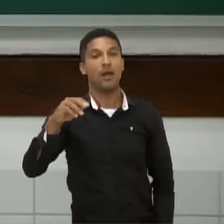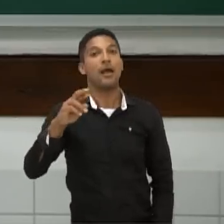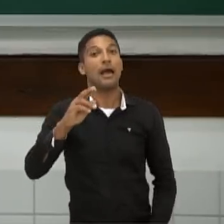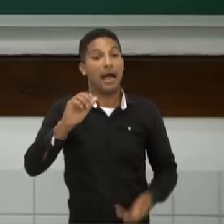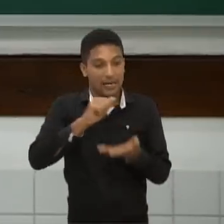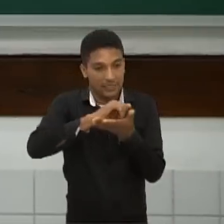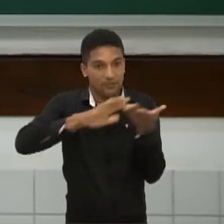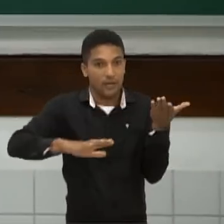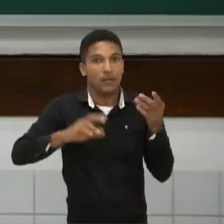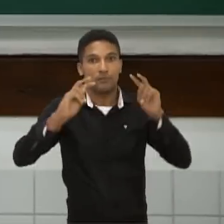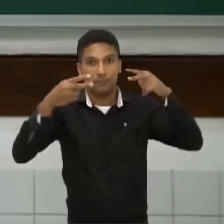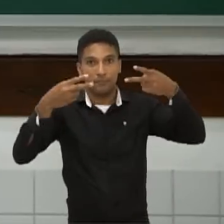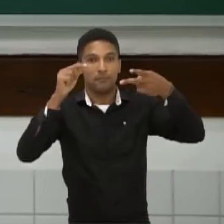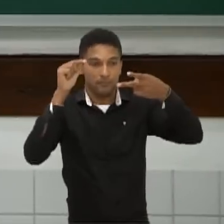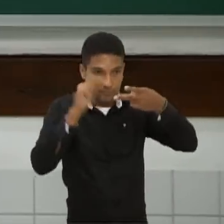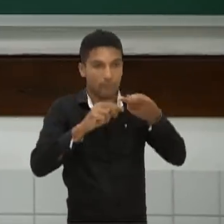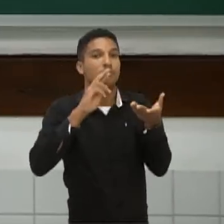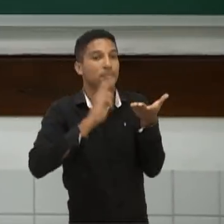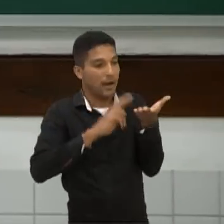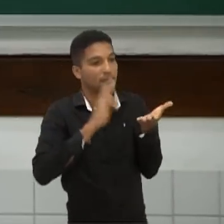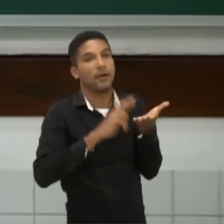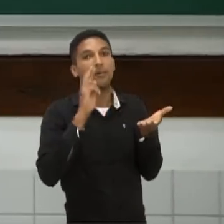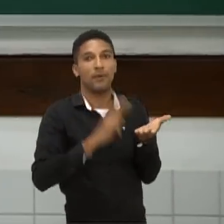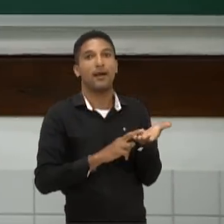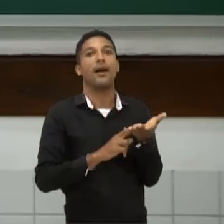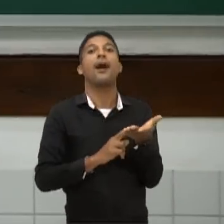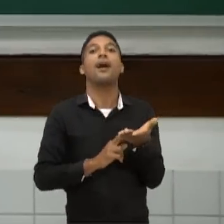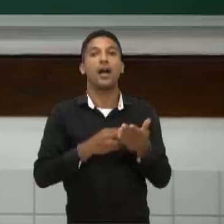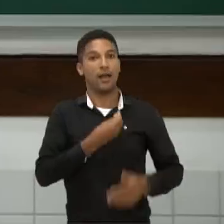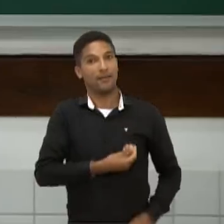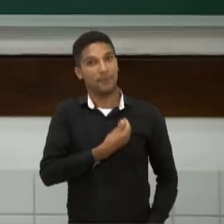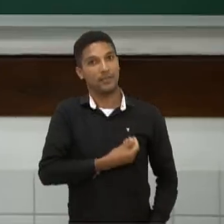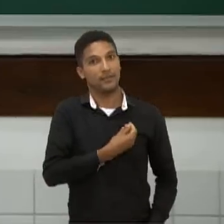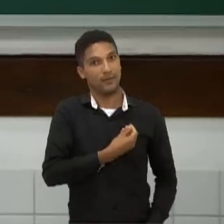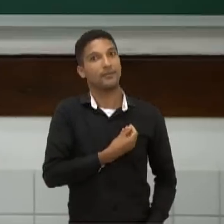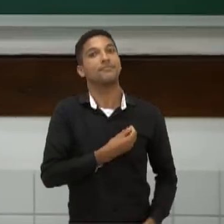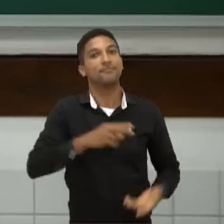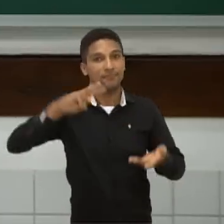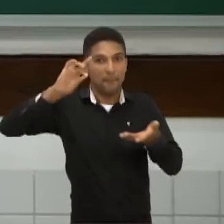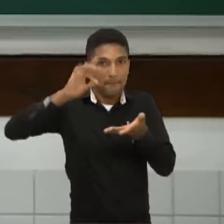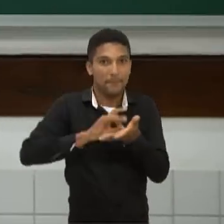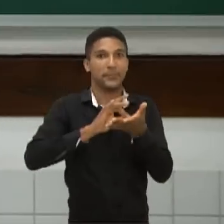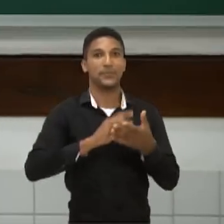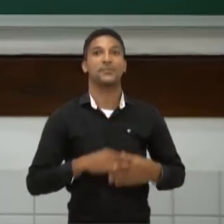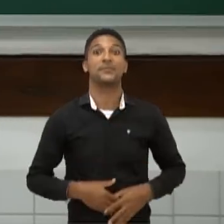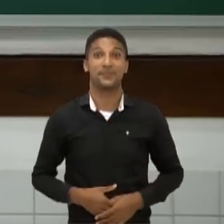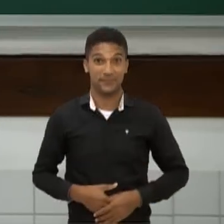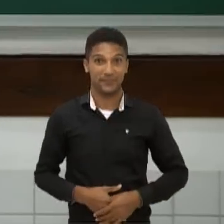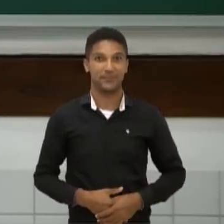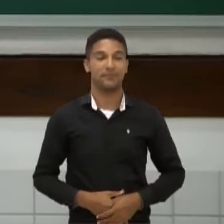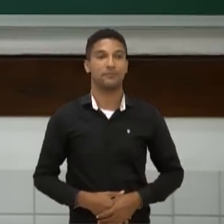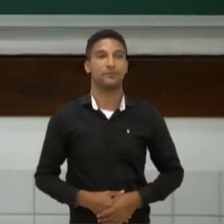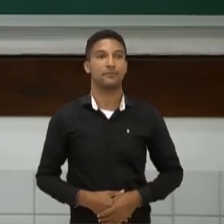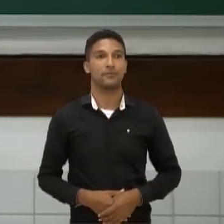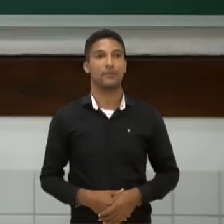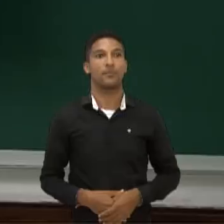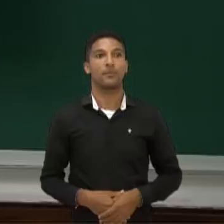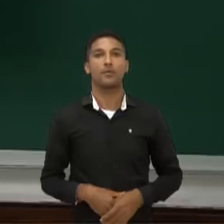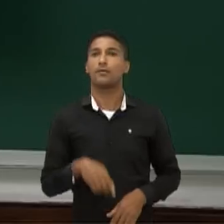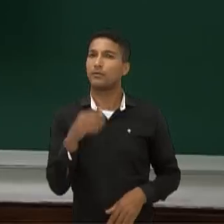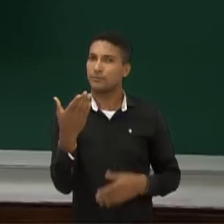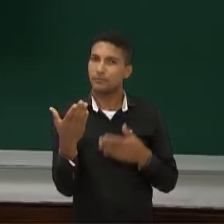tá? Resolvam elas e garantam aí sua presença, beleza, pessoal? Então, continuando aqui com a professora, o que